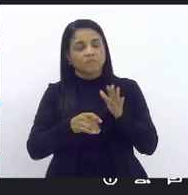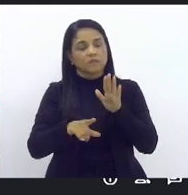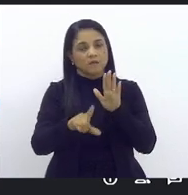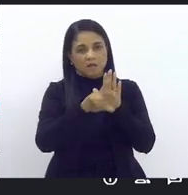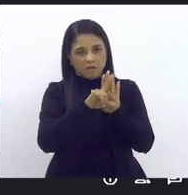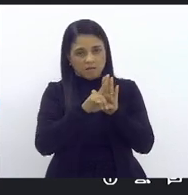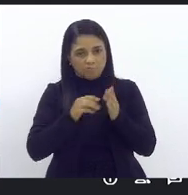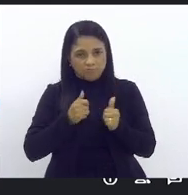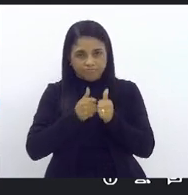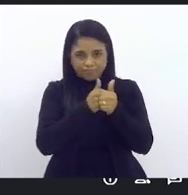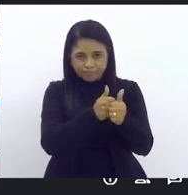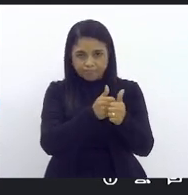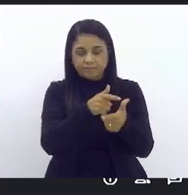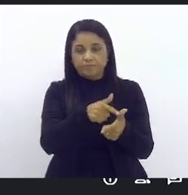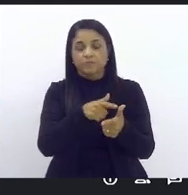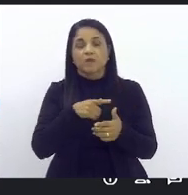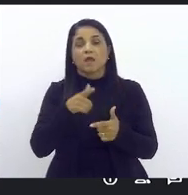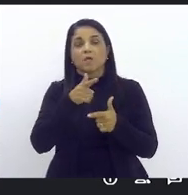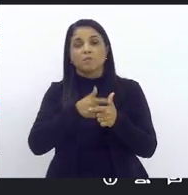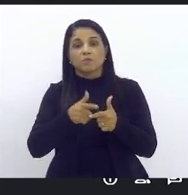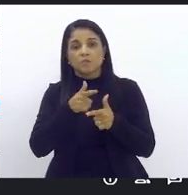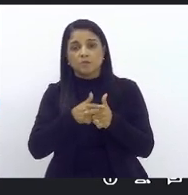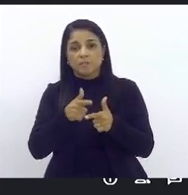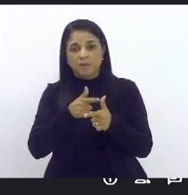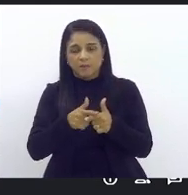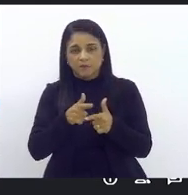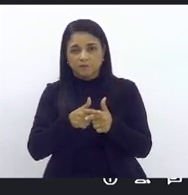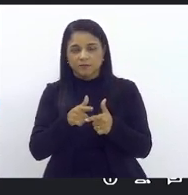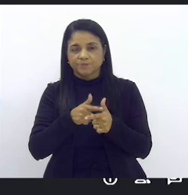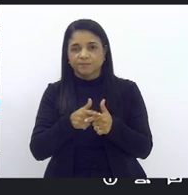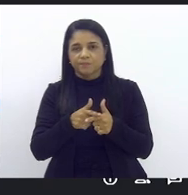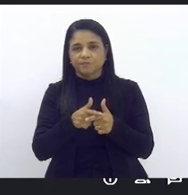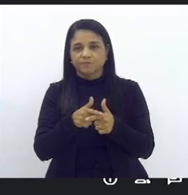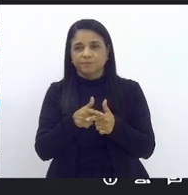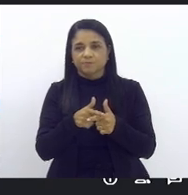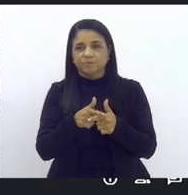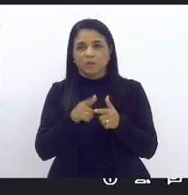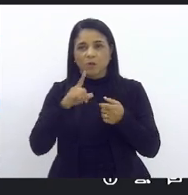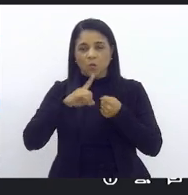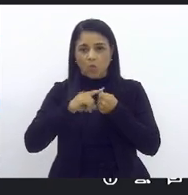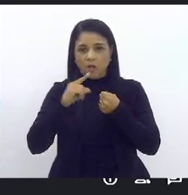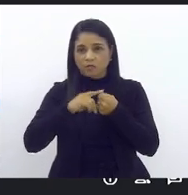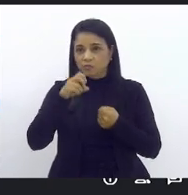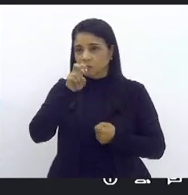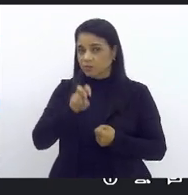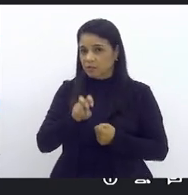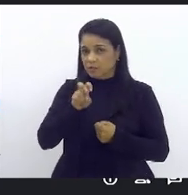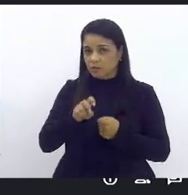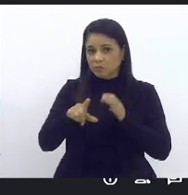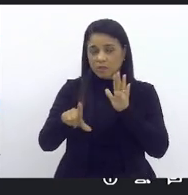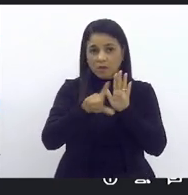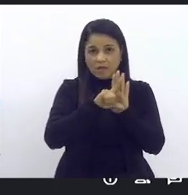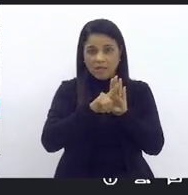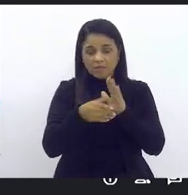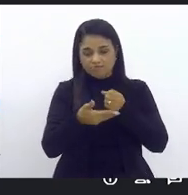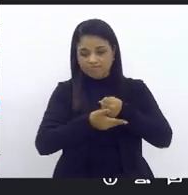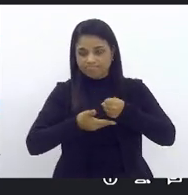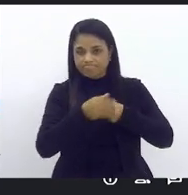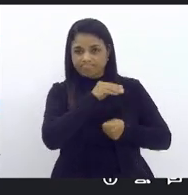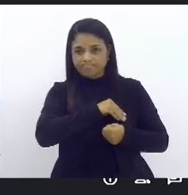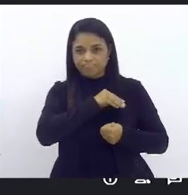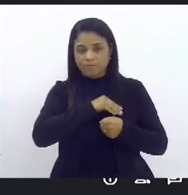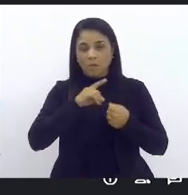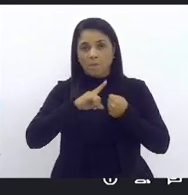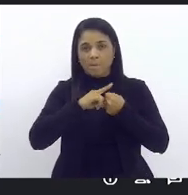Note a problemática é que o artigo 5º da Lei do Piso, o seu